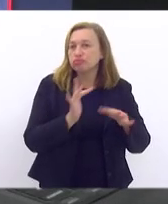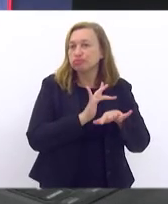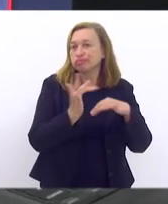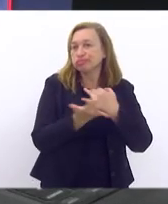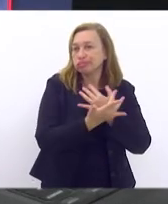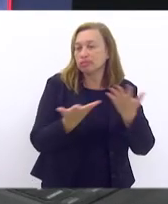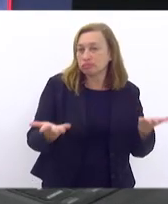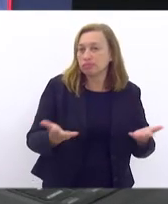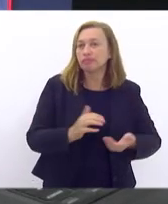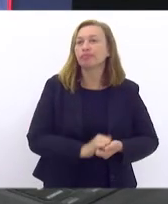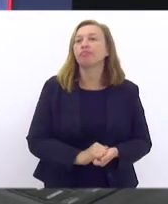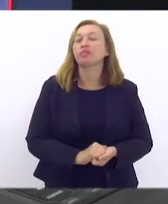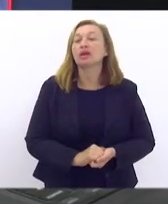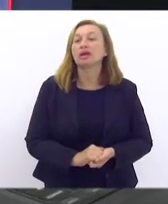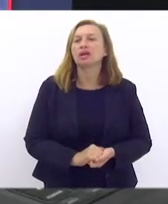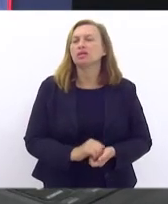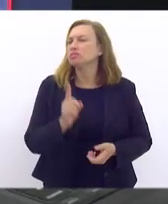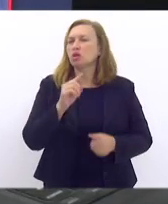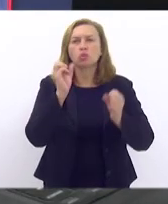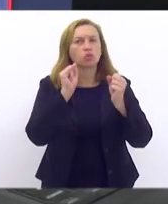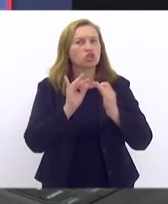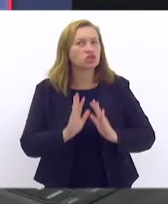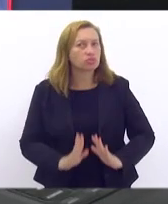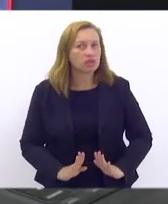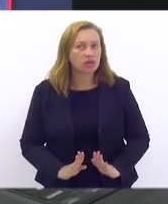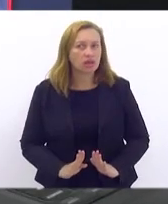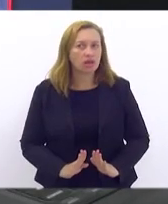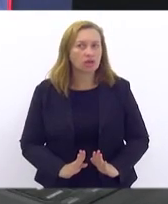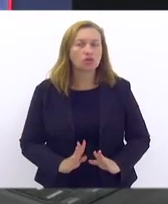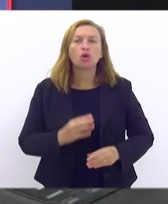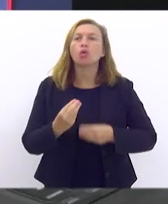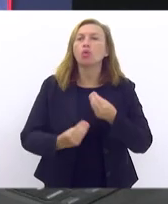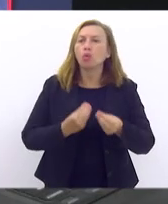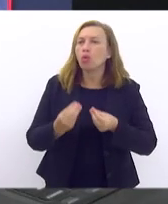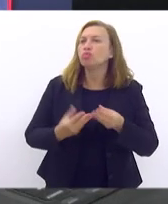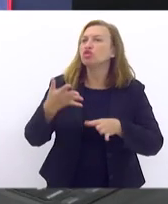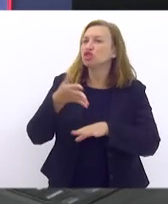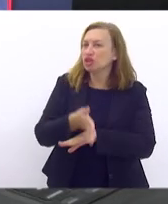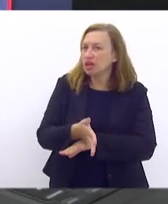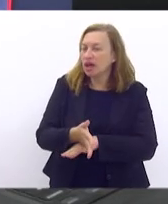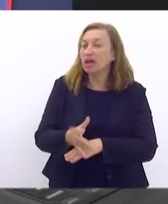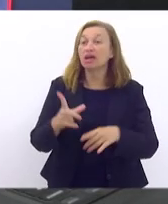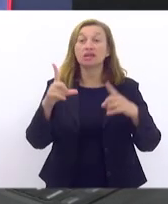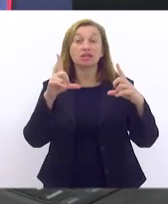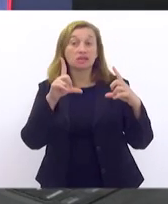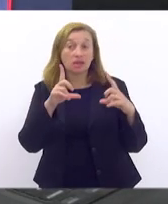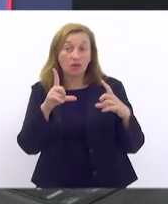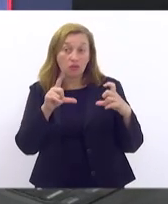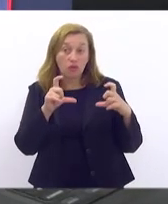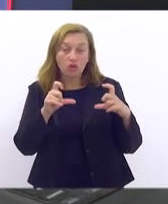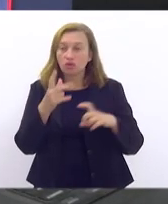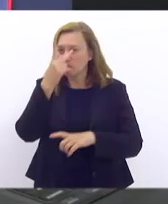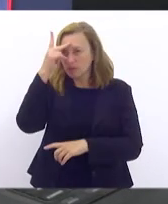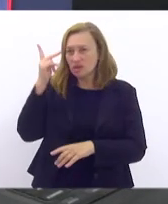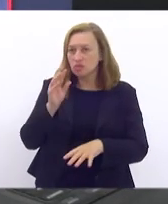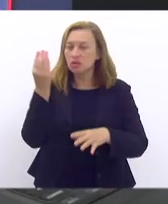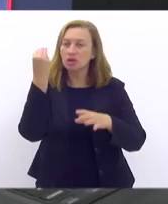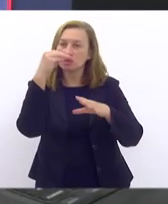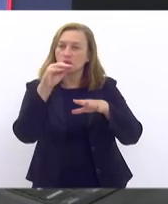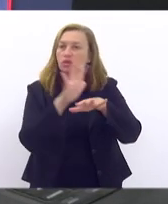social. Não explicaram como é que chegaram a essa foto de uma pessoa na rede